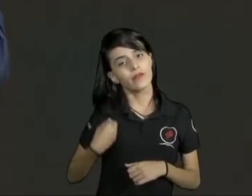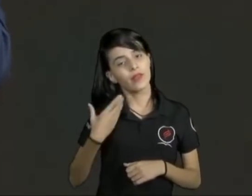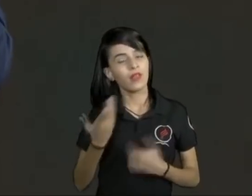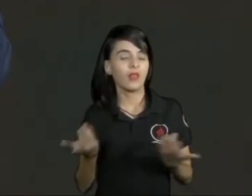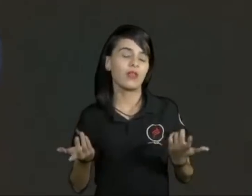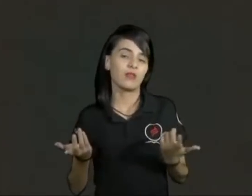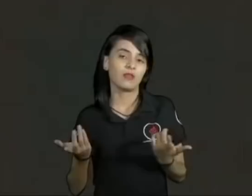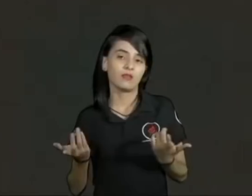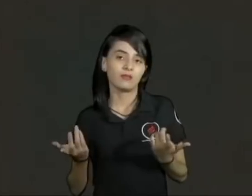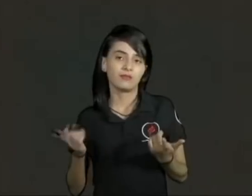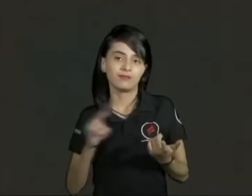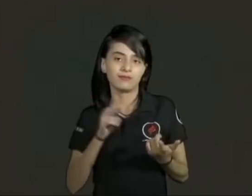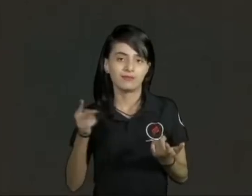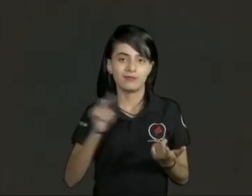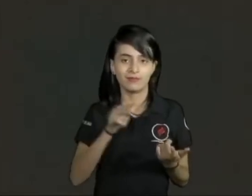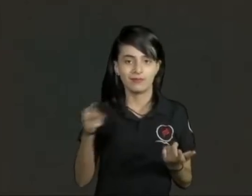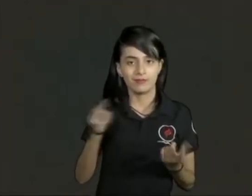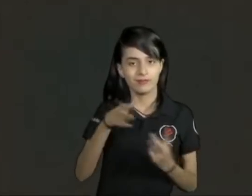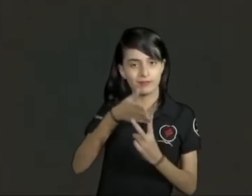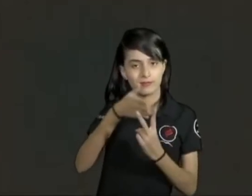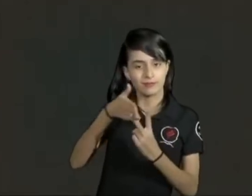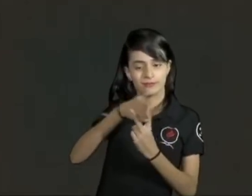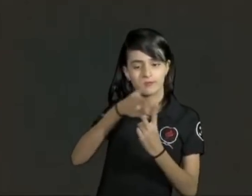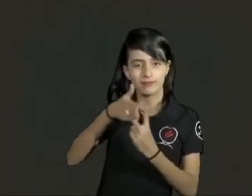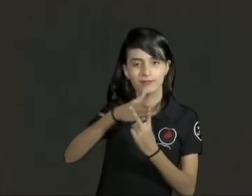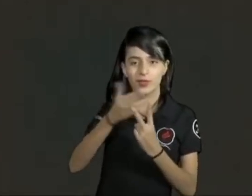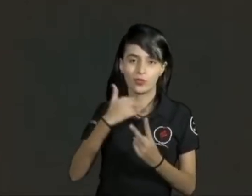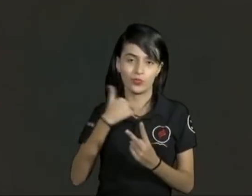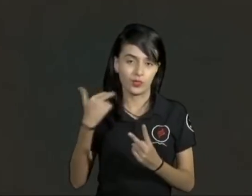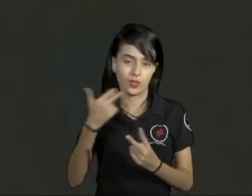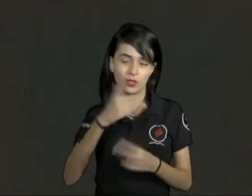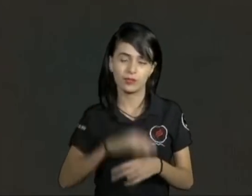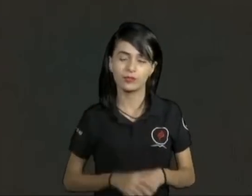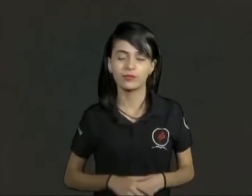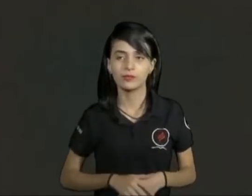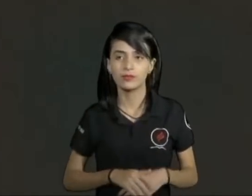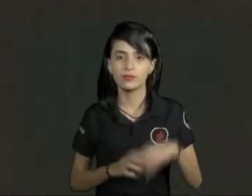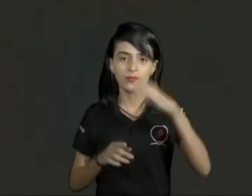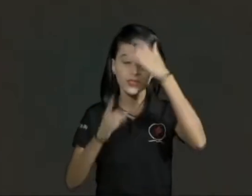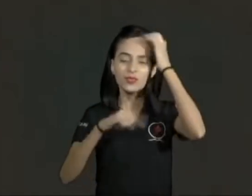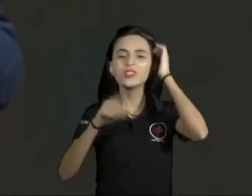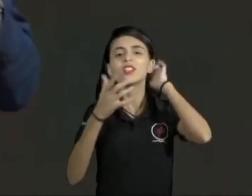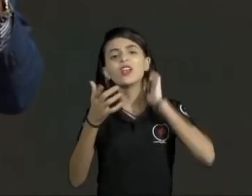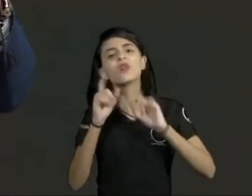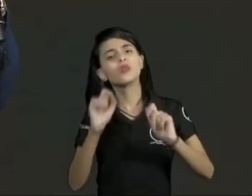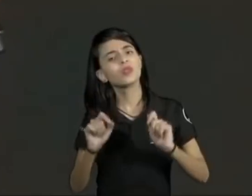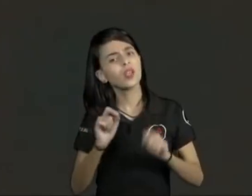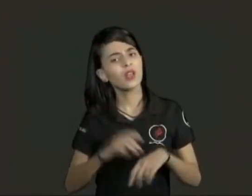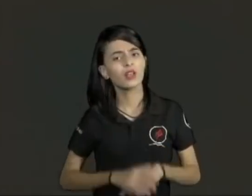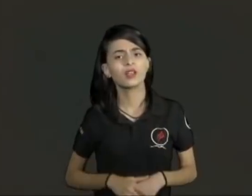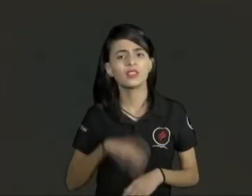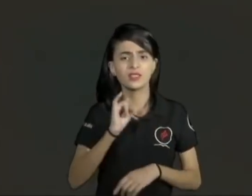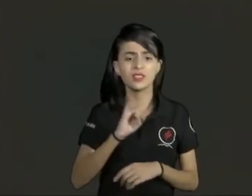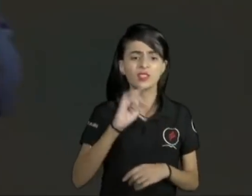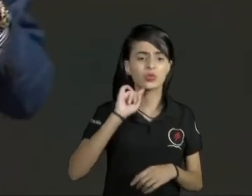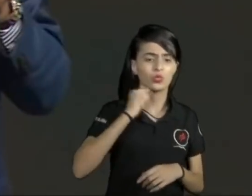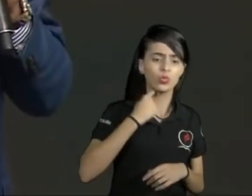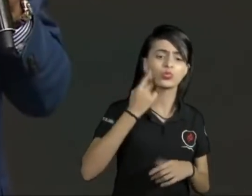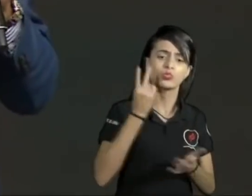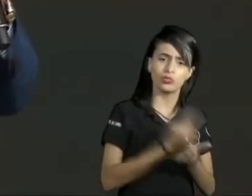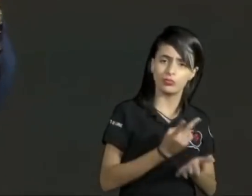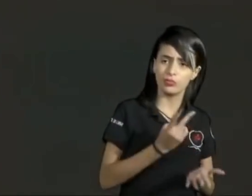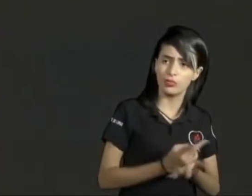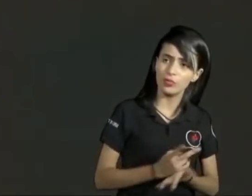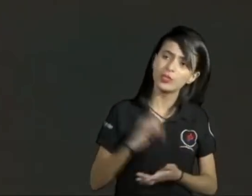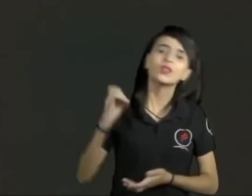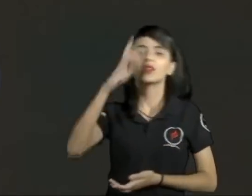não dá para viver uma vida dupla ou dúbia e o que é que você quer quem é sujo suje-se ainda é quem é